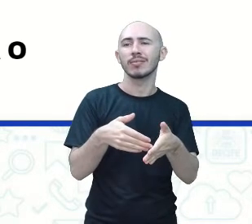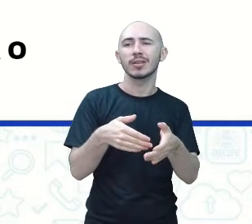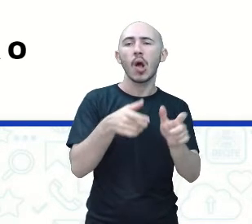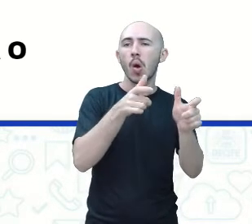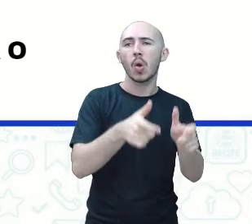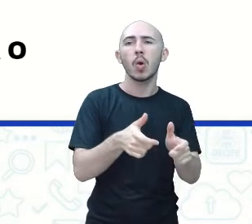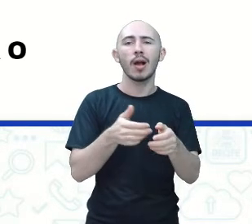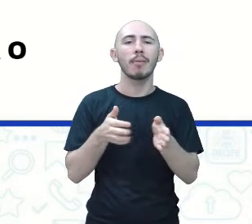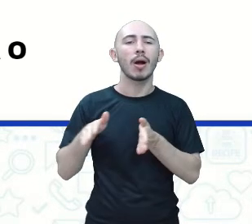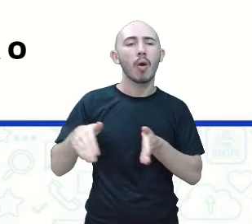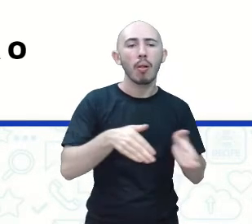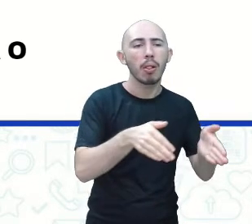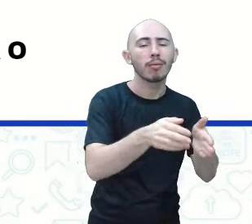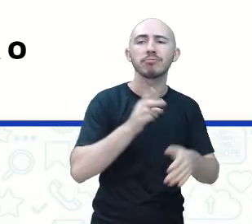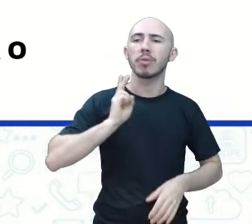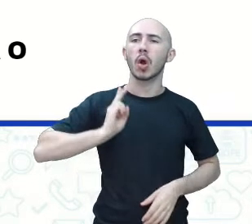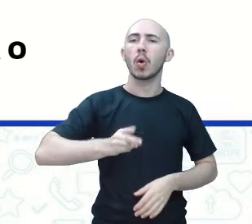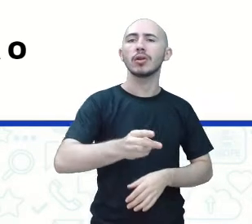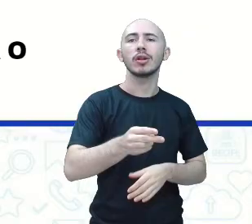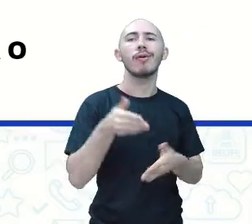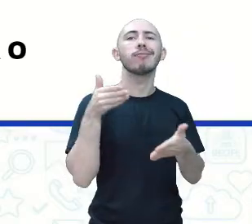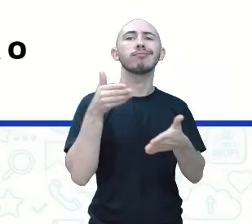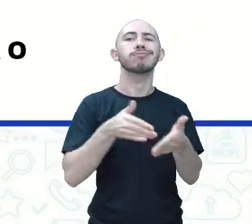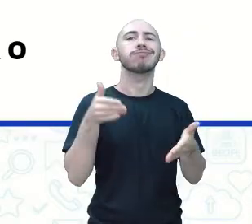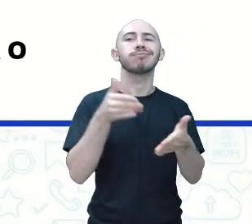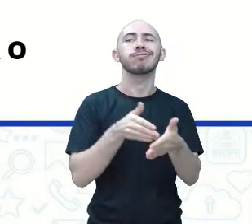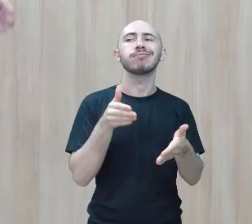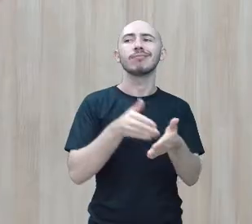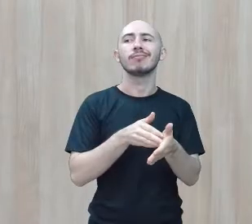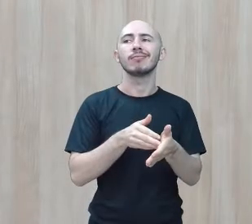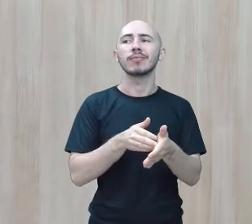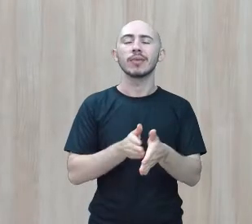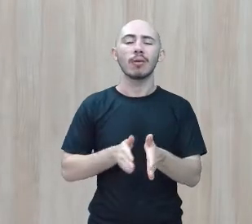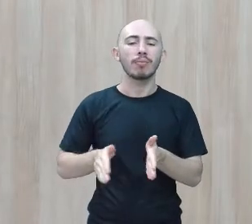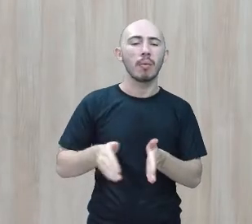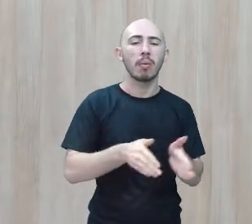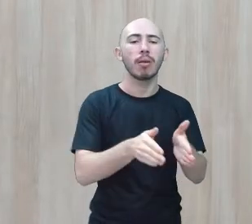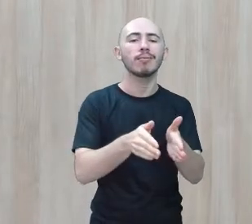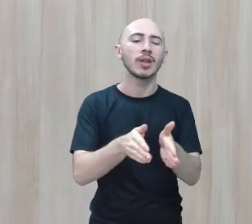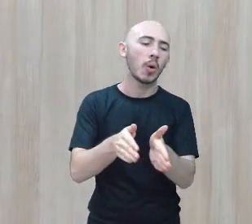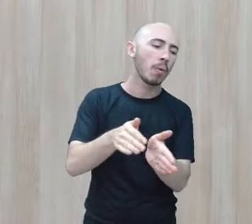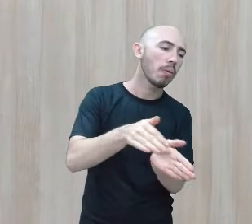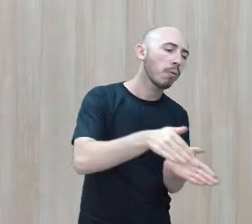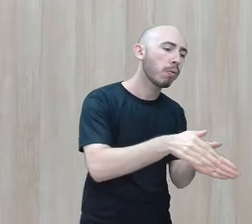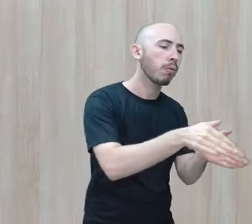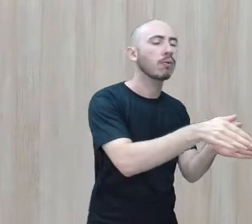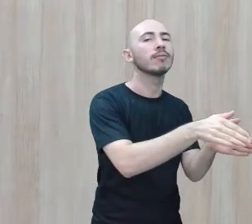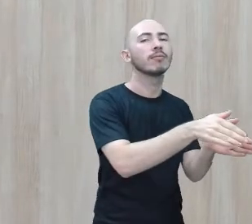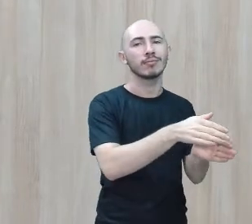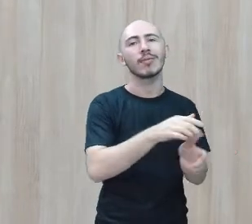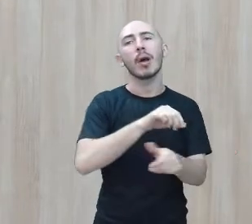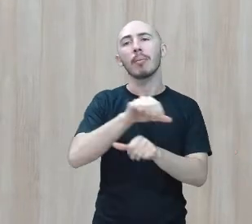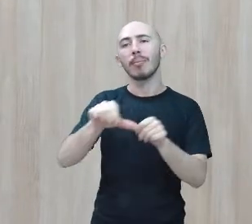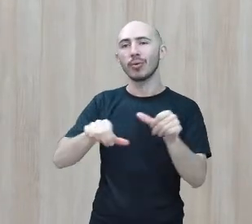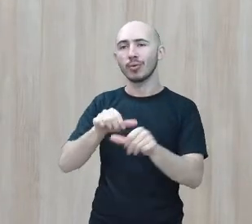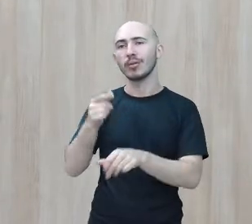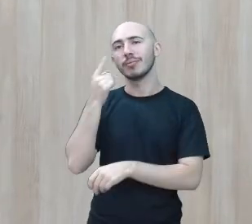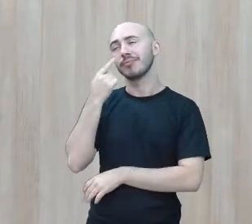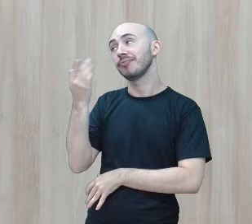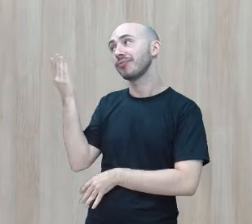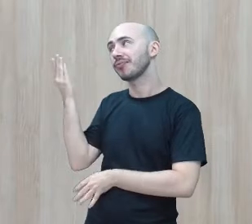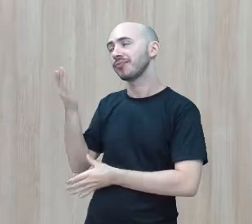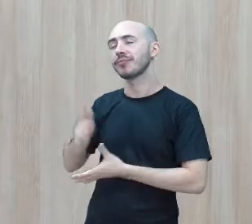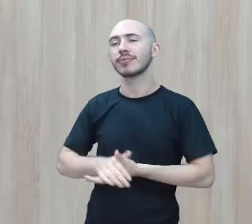para passar por conta daquele deslize de barreira, ele vai ter que retornar, ele vai ter que buscar um outro curso. Essa é a